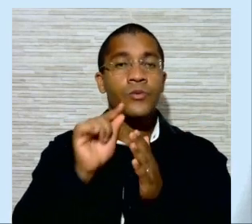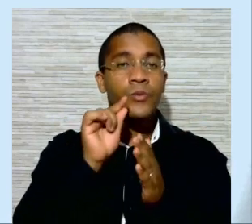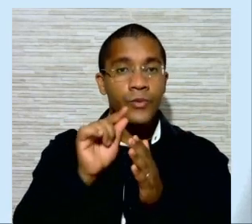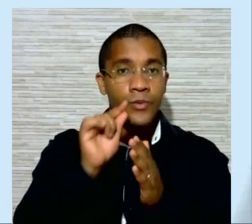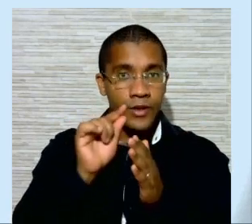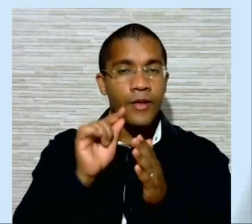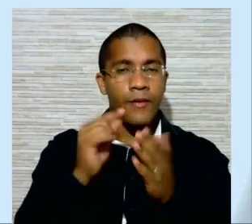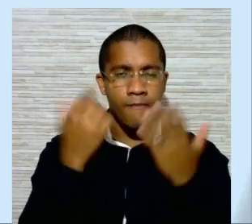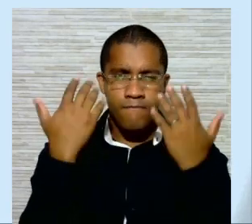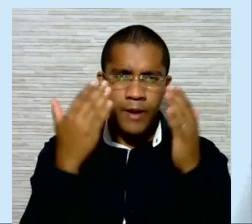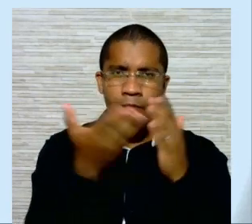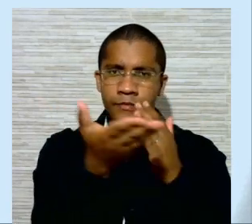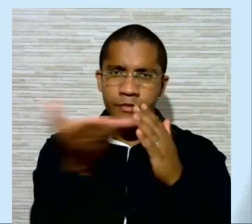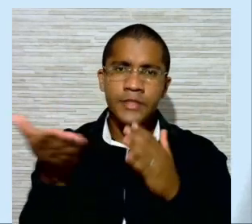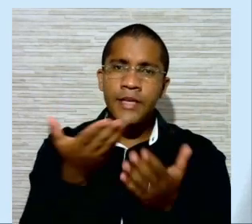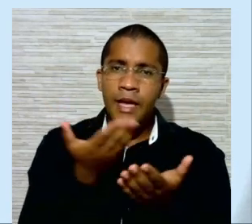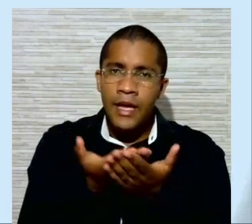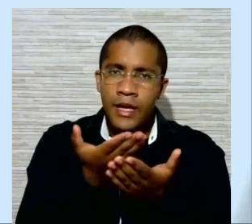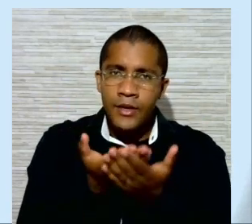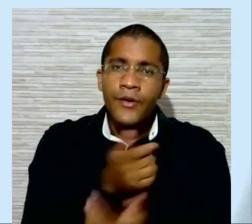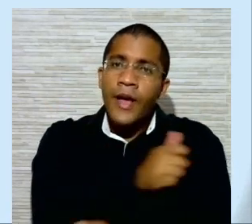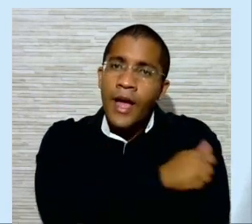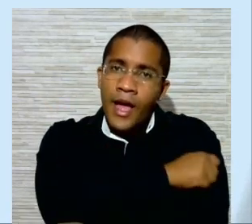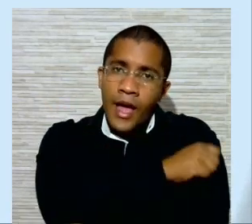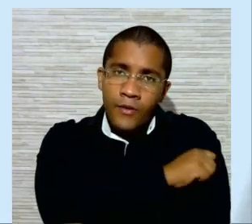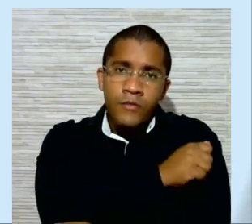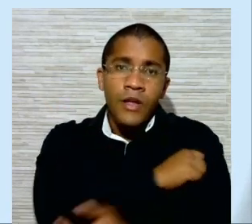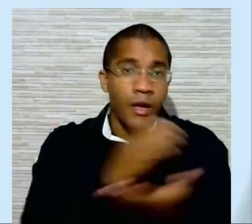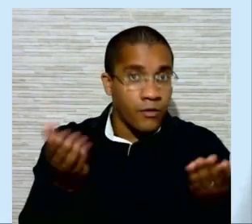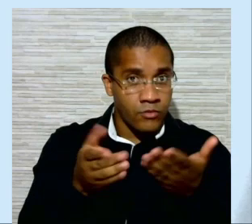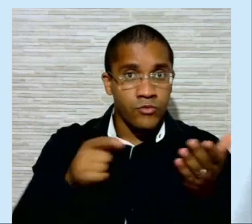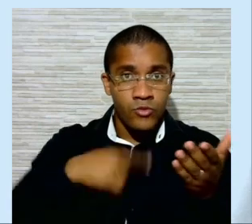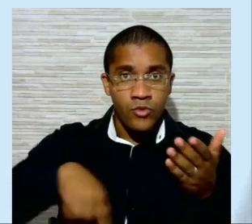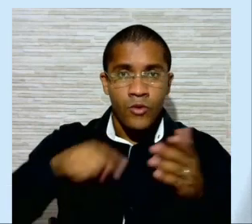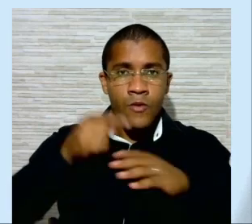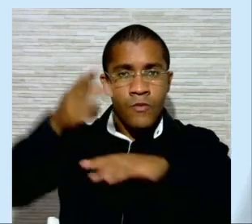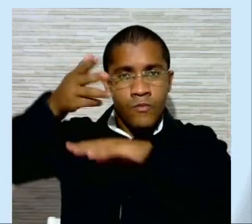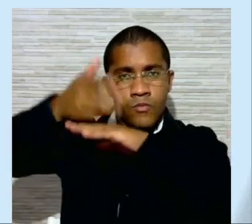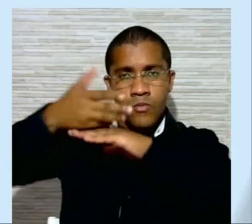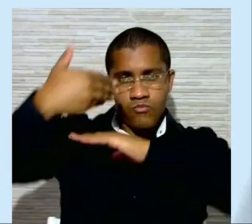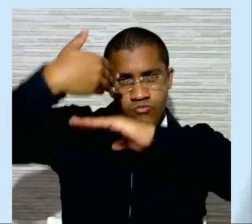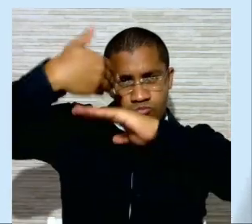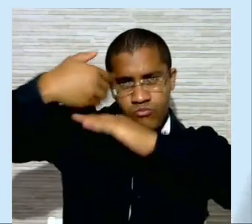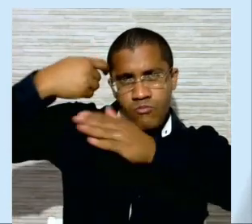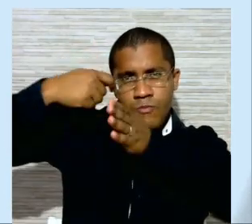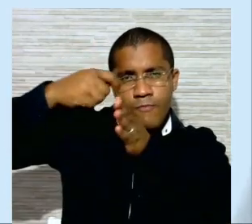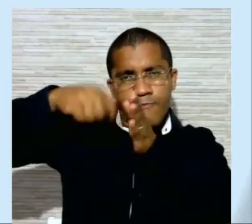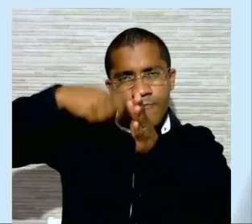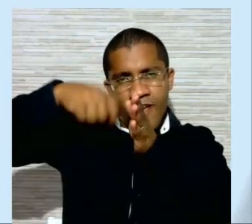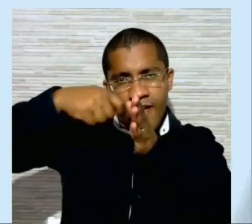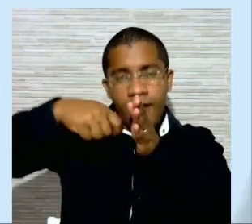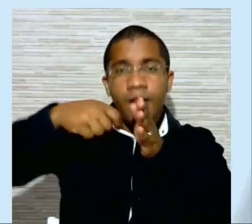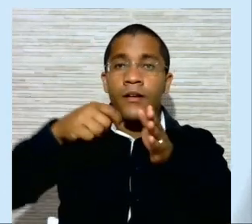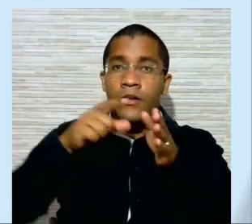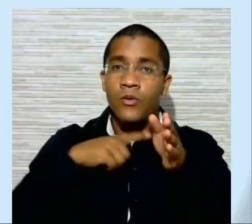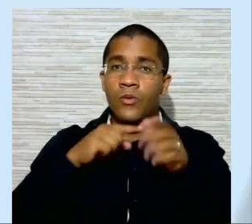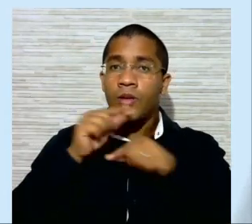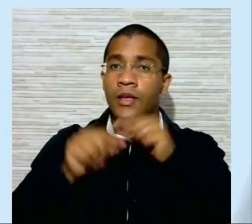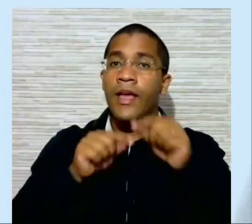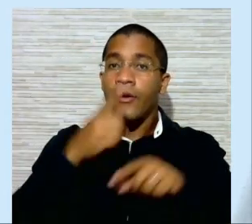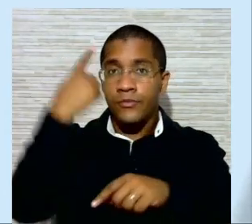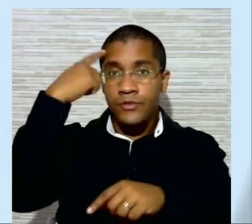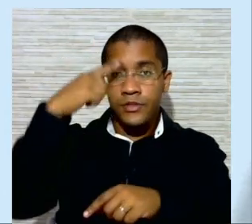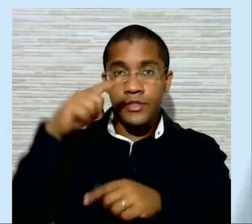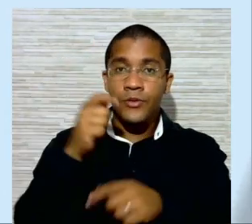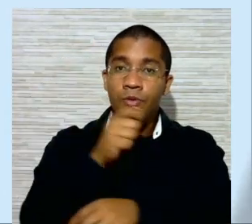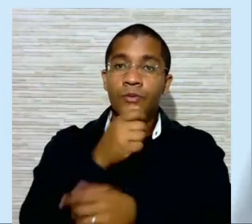vocês estudantes, né? No momento em que estamos gravando essa aula aqui, no dia anterior foi o dia do estudante, então eu quero parabenizar